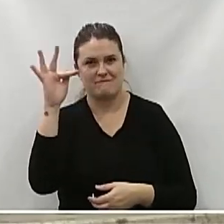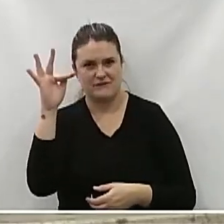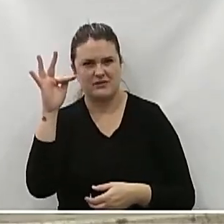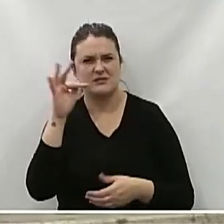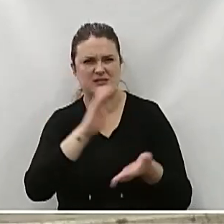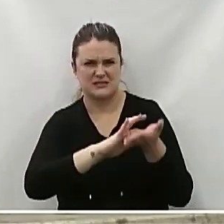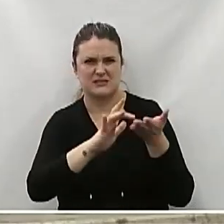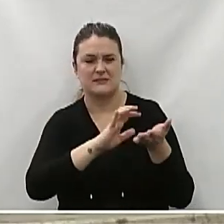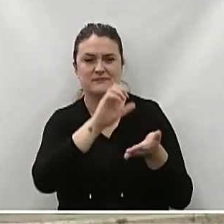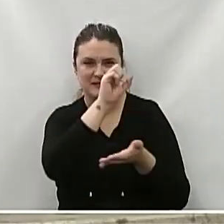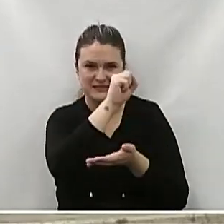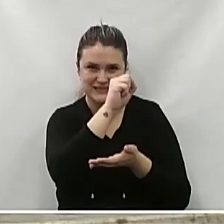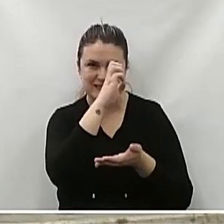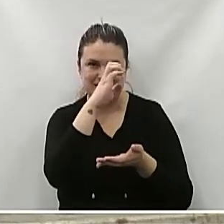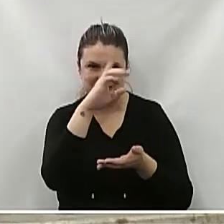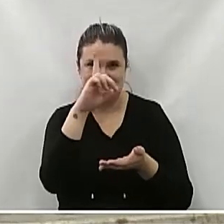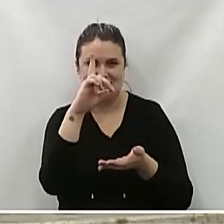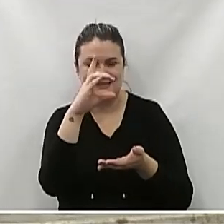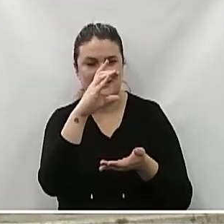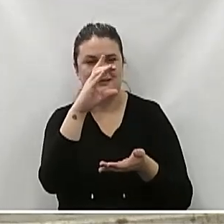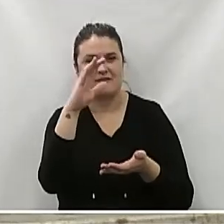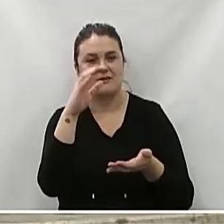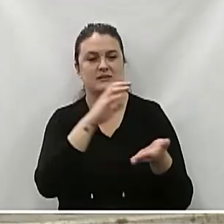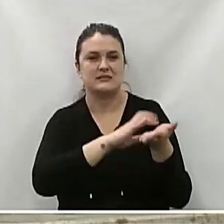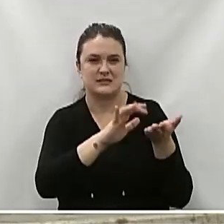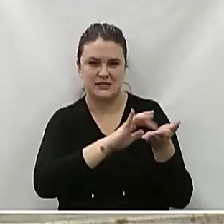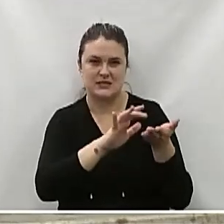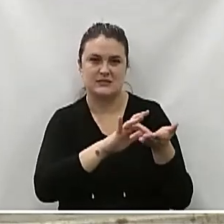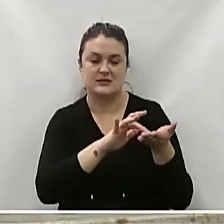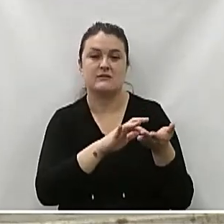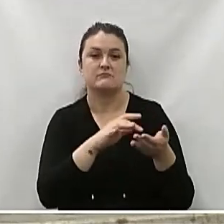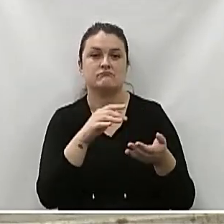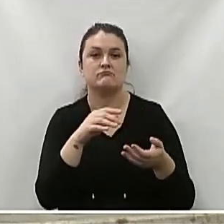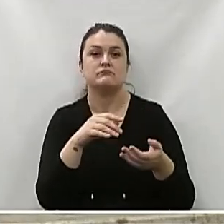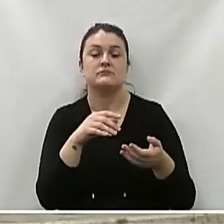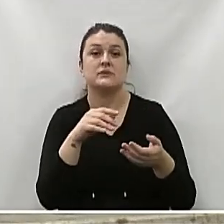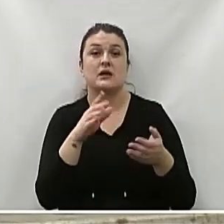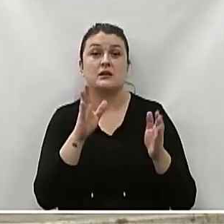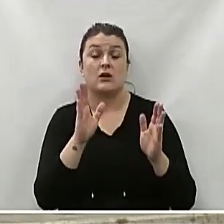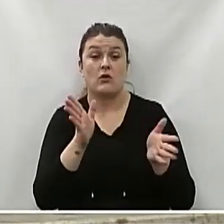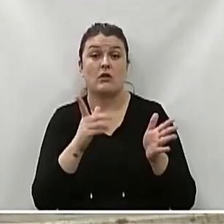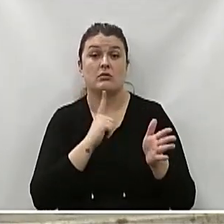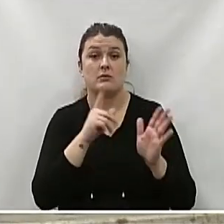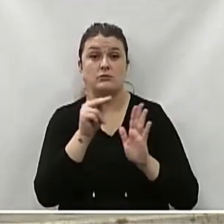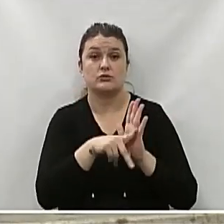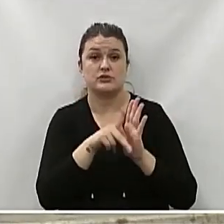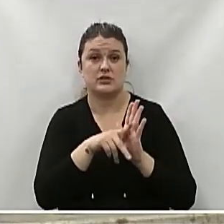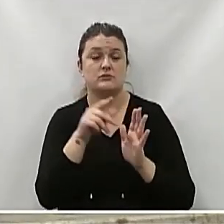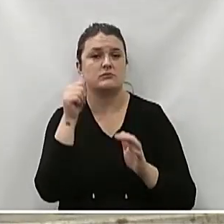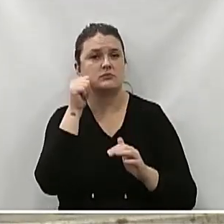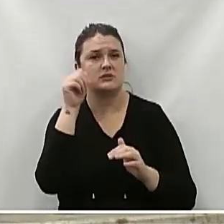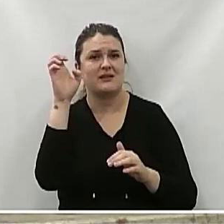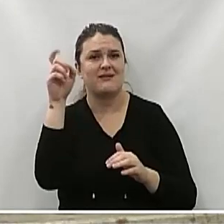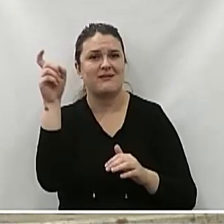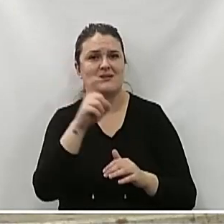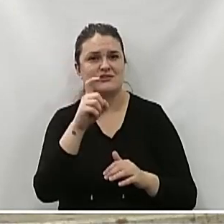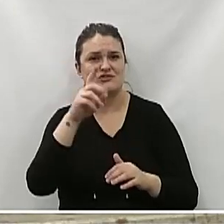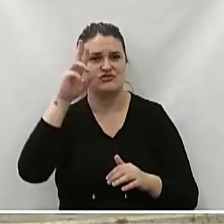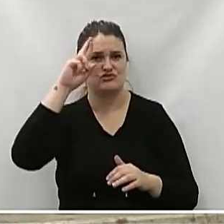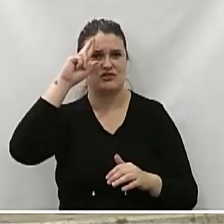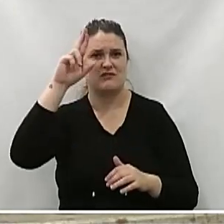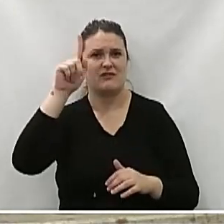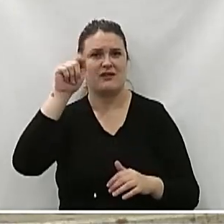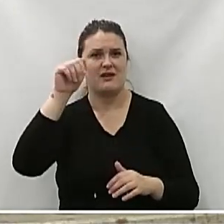esse projeto que veio a união da vitória pela ex-chefe gabbac